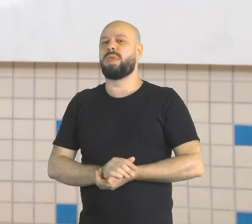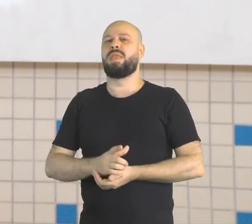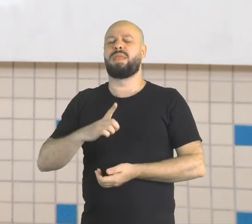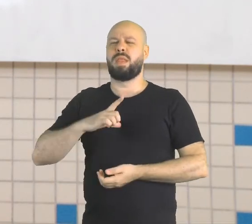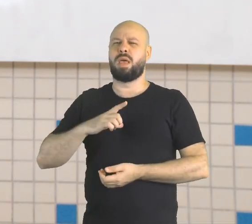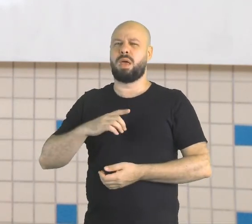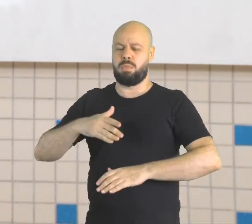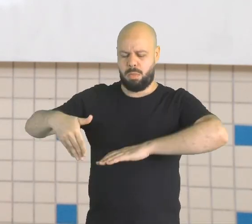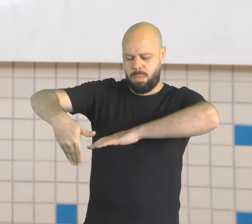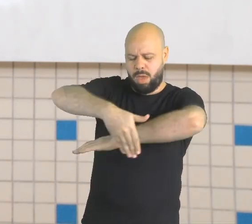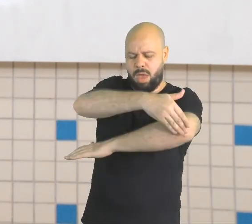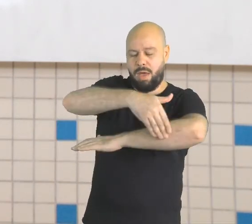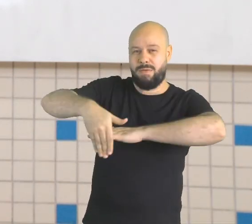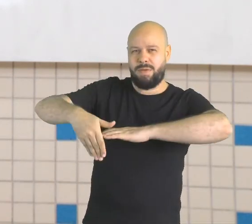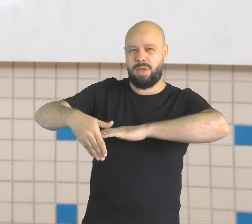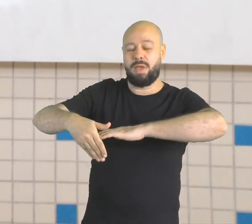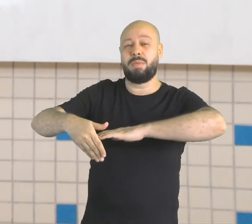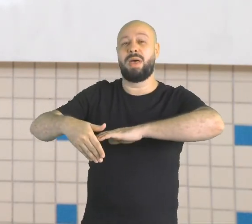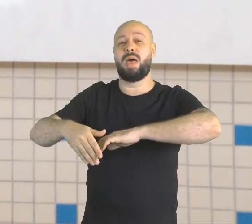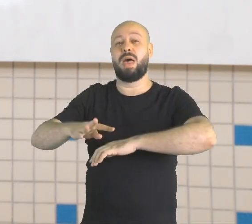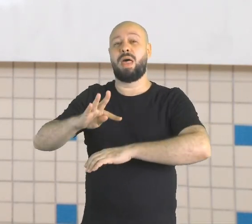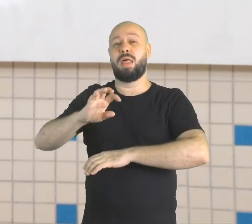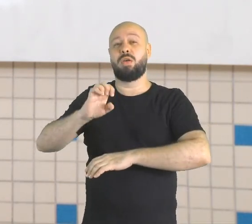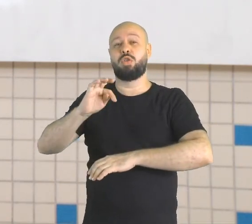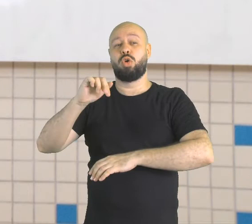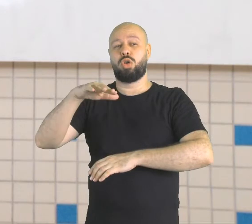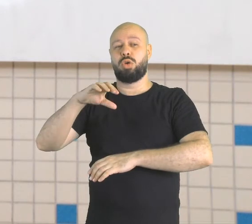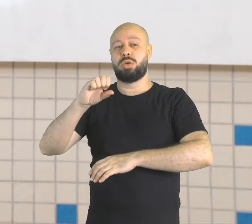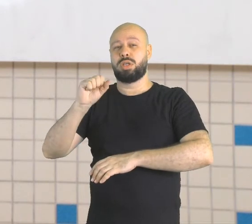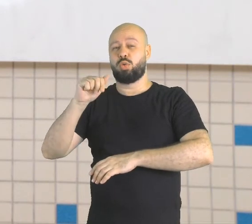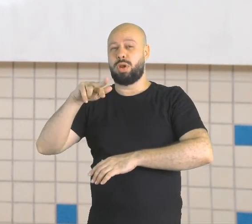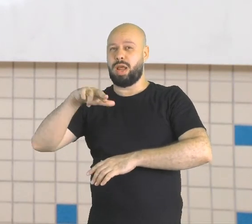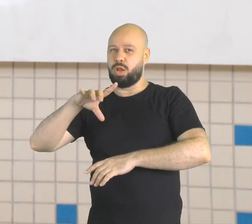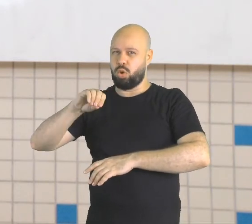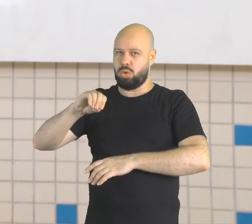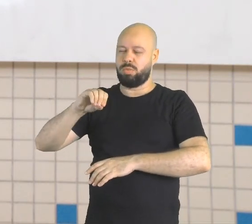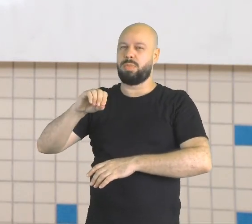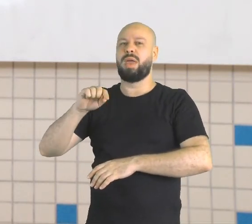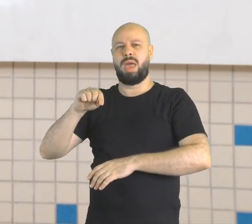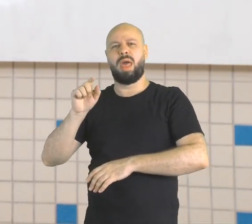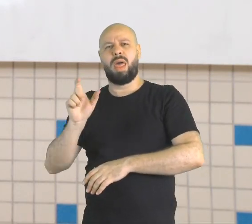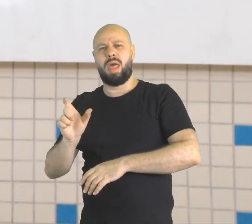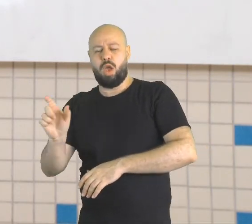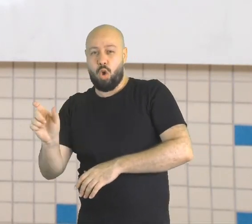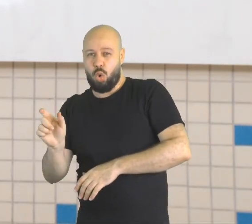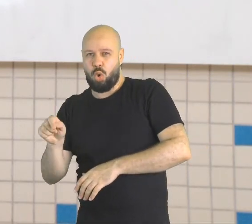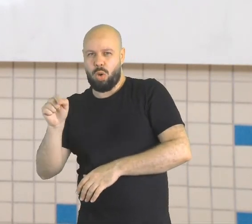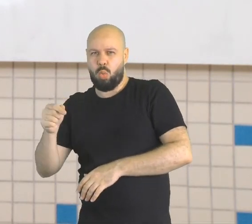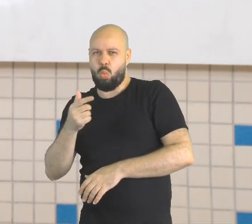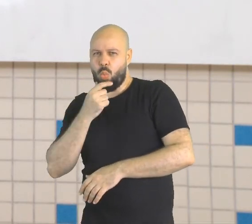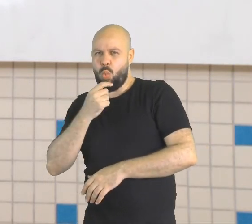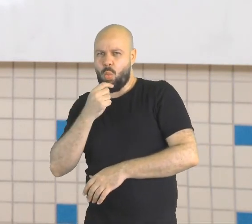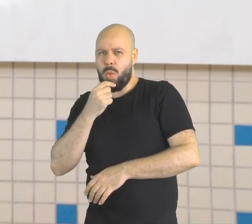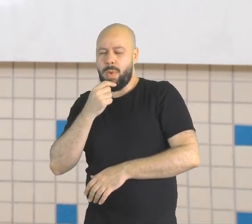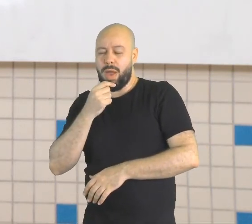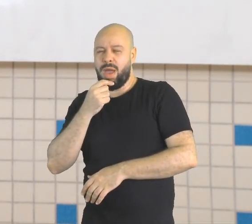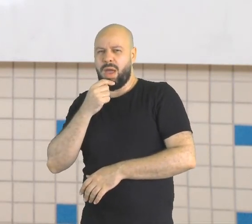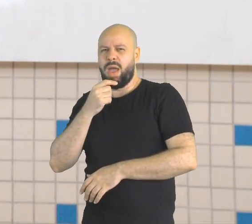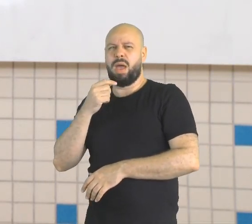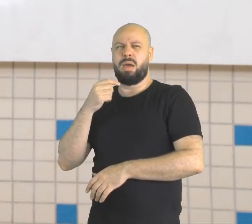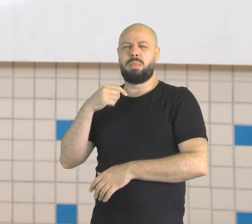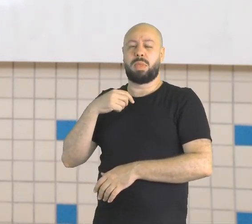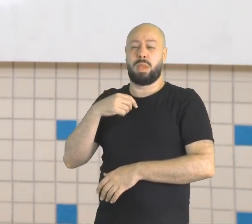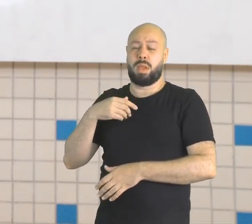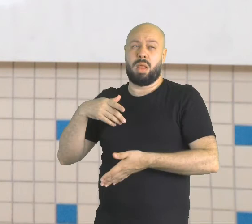avenida, Teotônio Segurado. Teotônio Segurado era um fidalgo português e o Teotônio